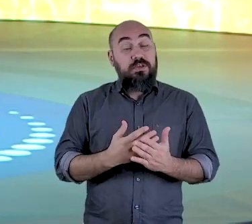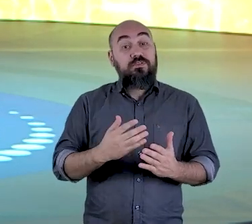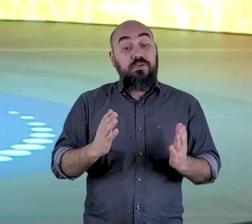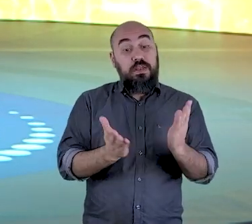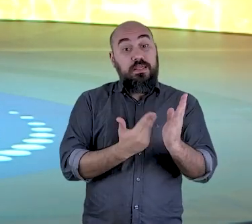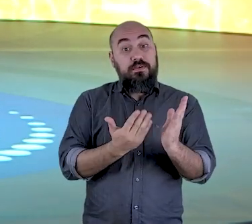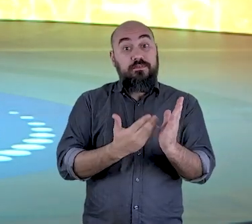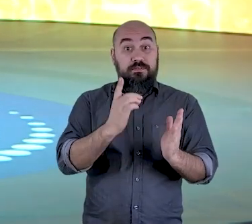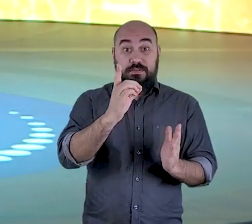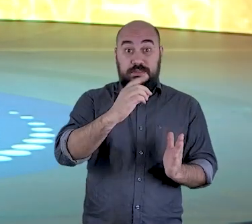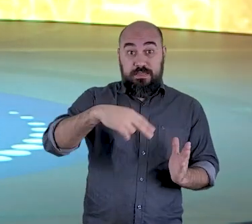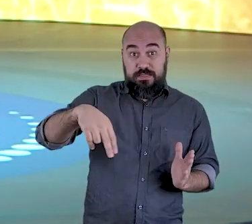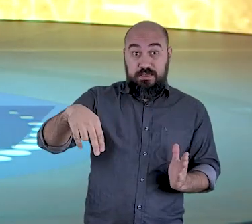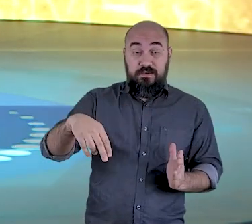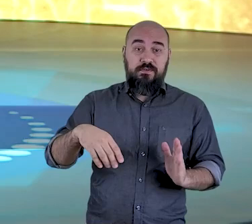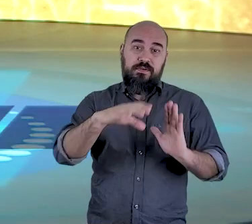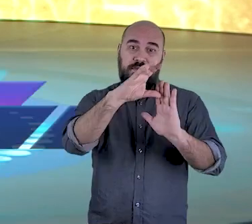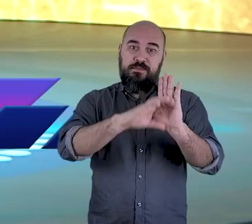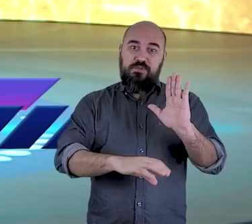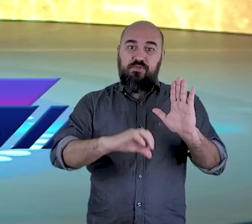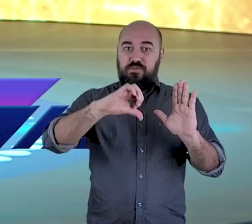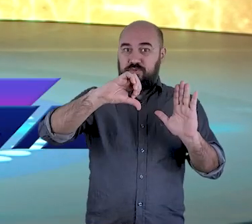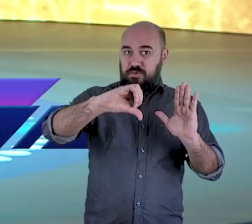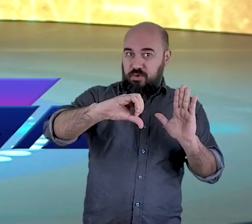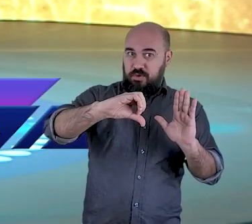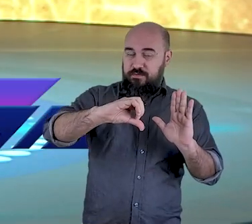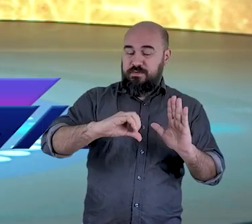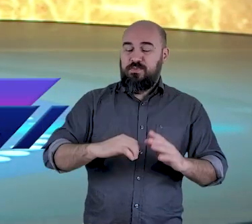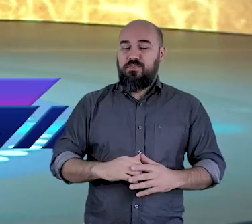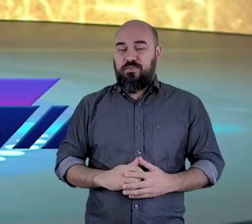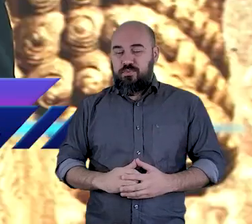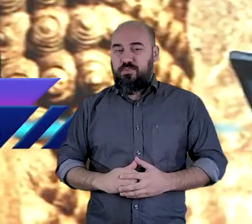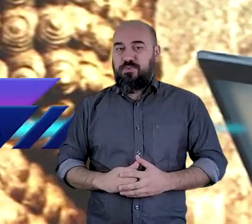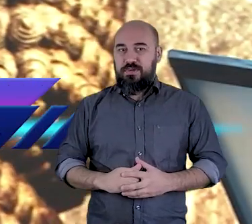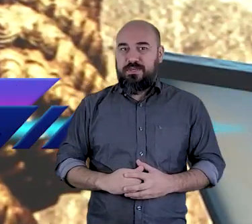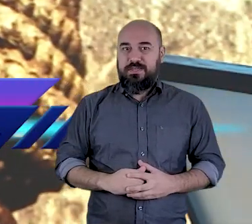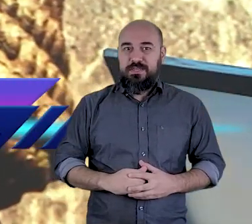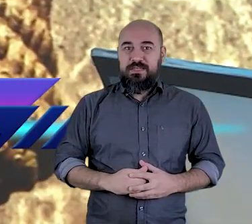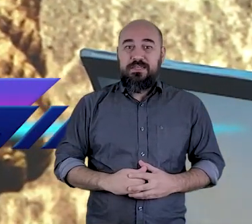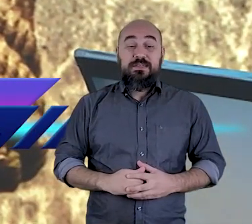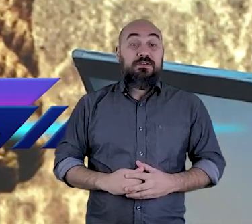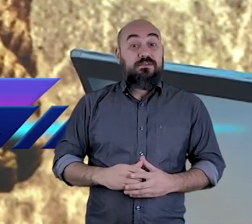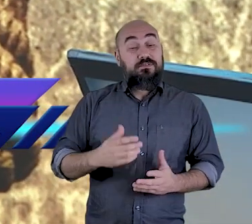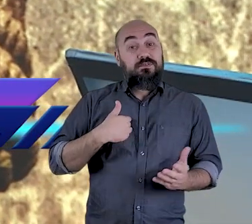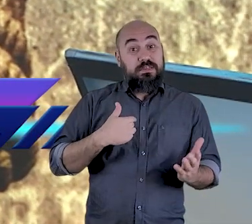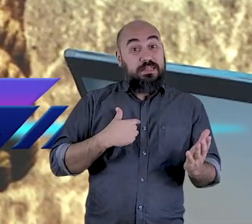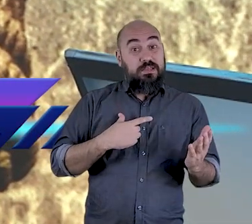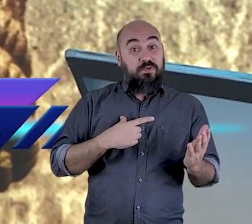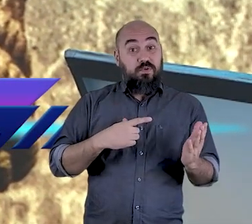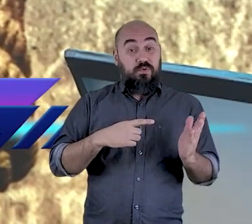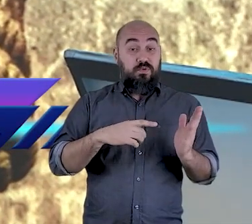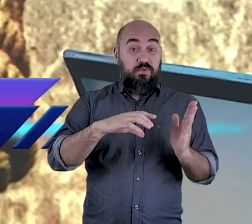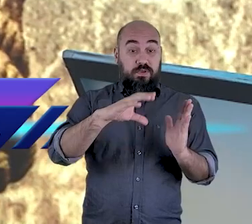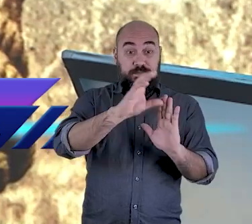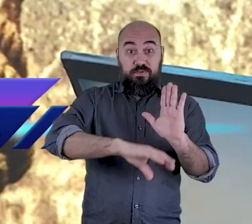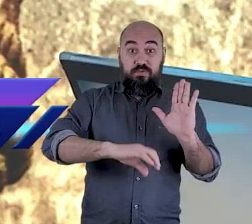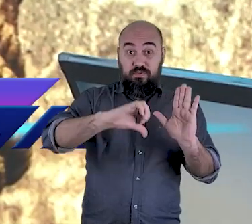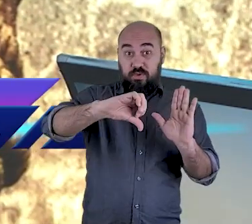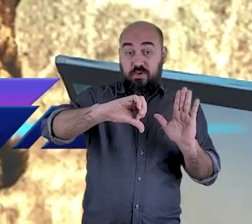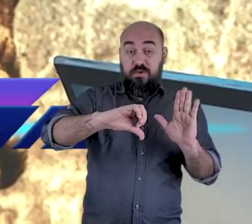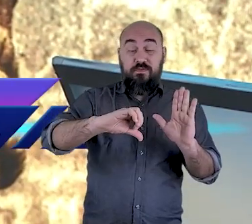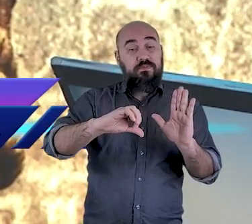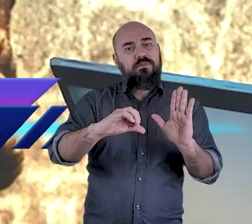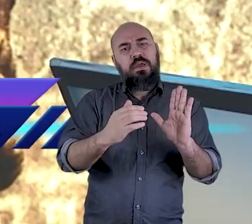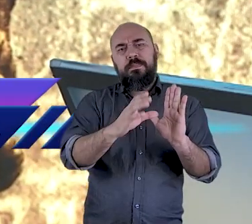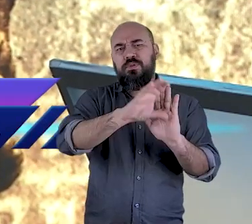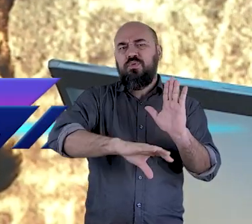Chegamos no capítulo número 9 no Capítulo 8 de Daniel nós vimos uma visão